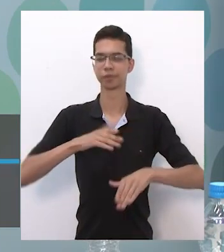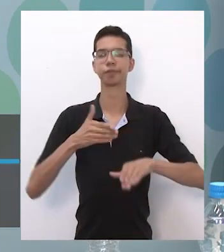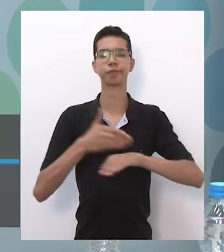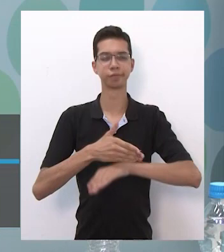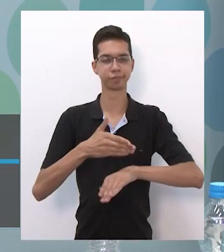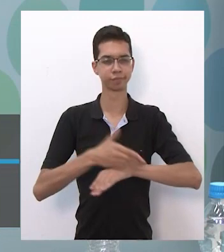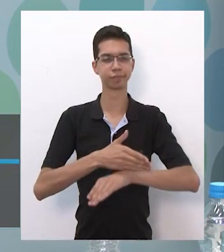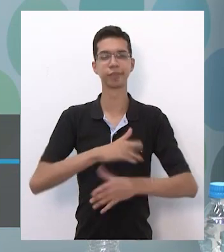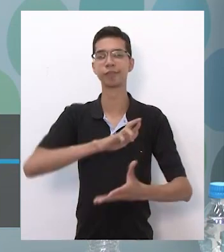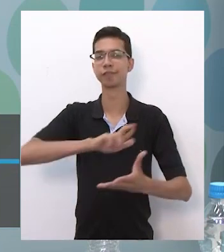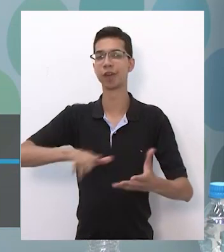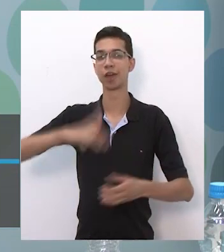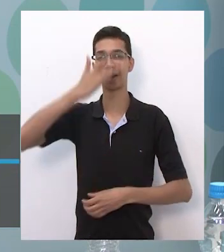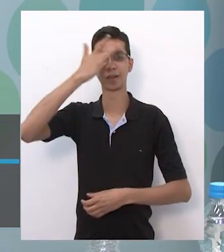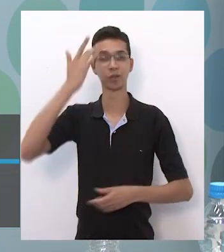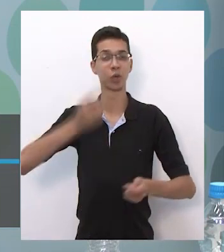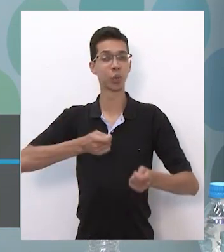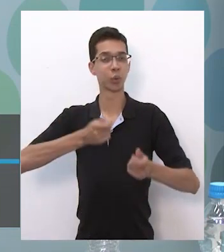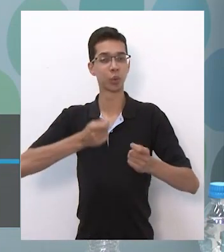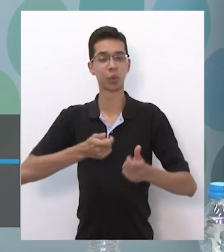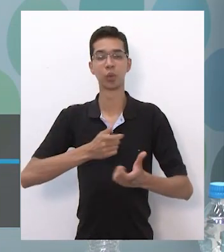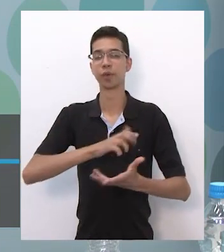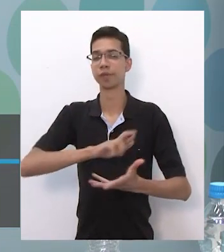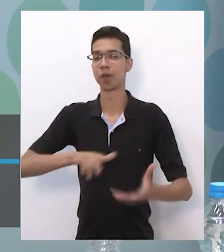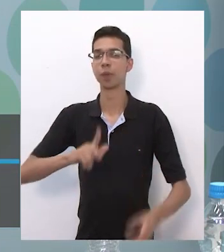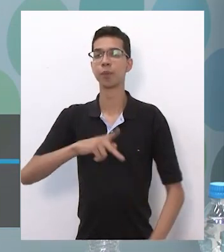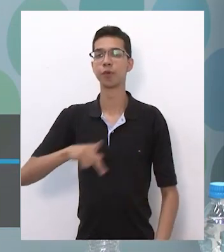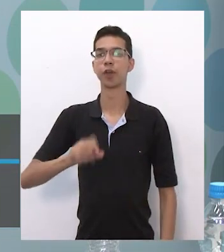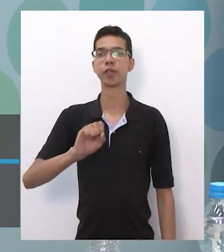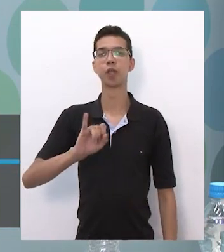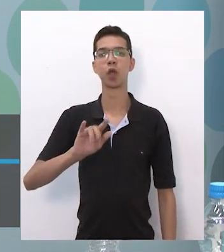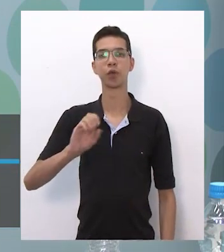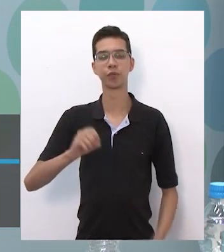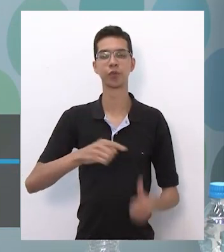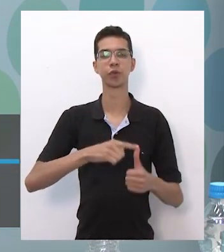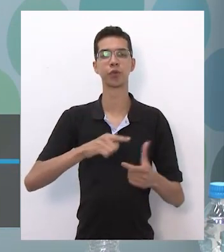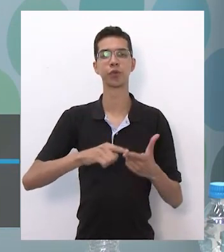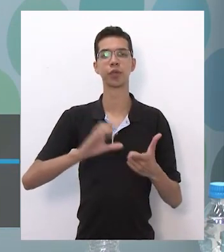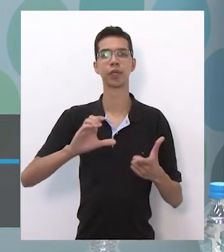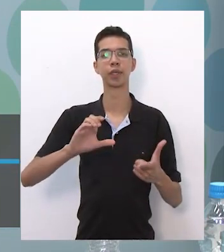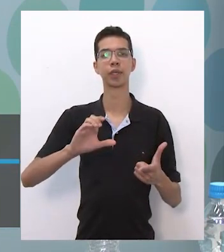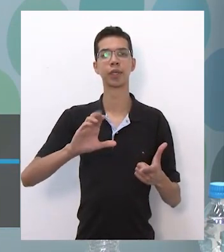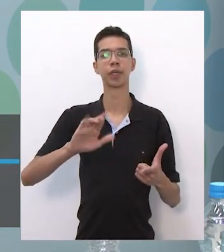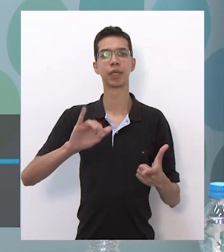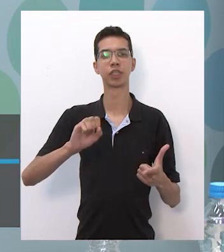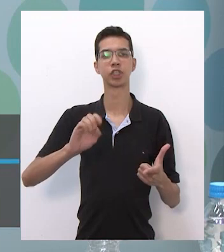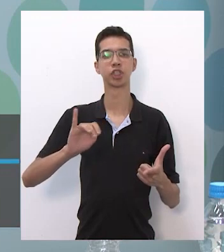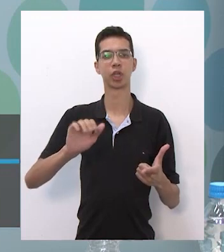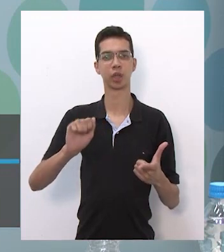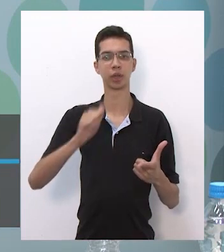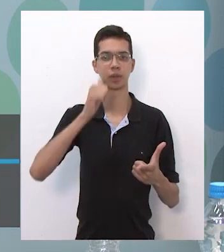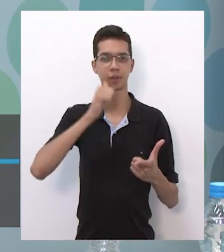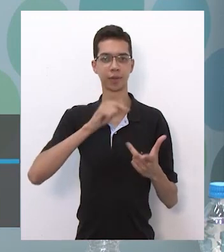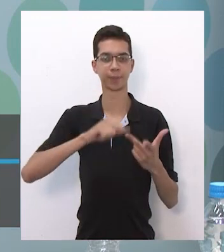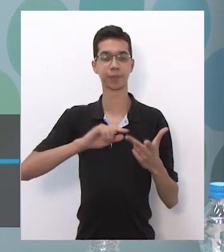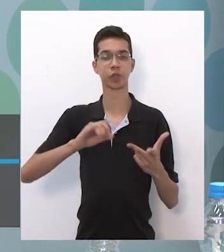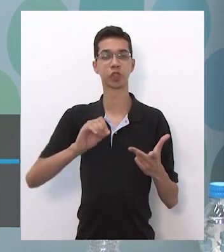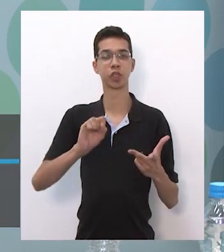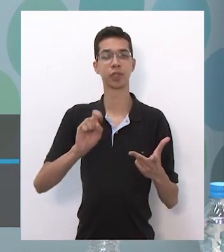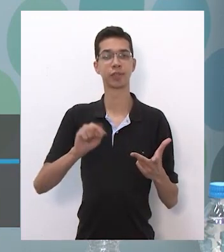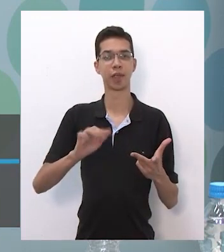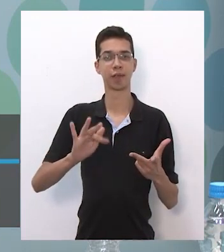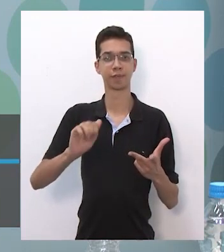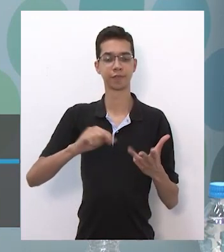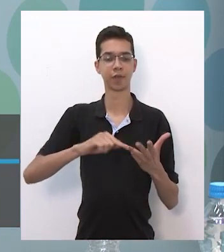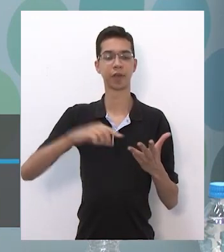muitos elogios. Professor Silvio, Cristina, Josefa, Matheus, Ana, Mônica.